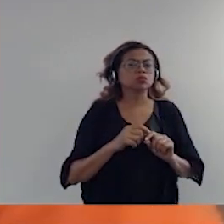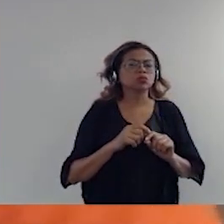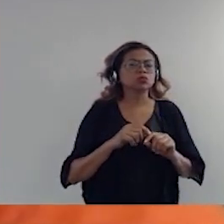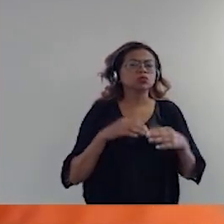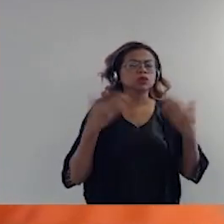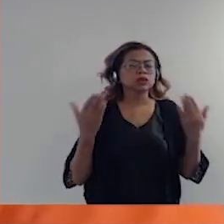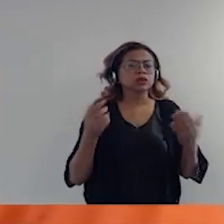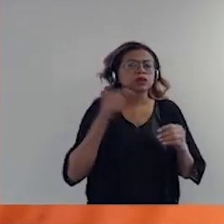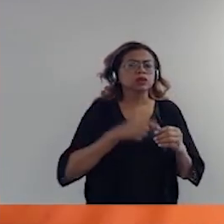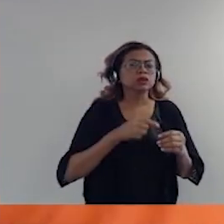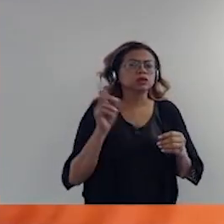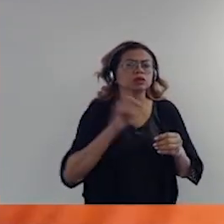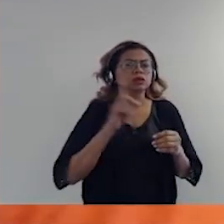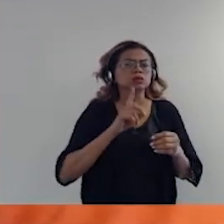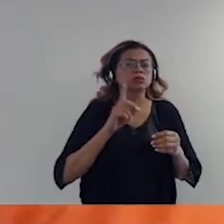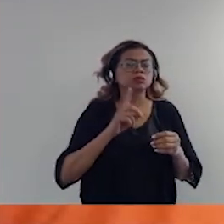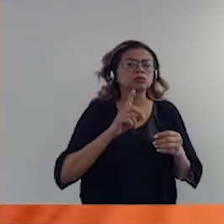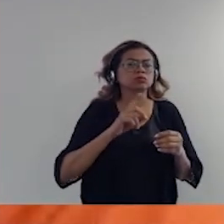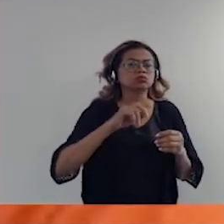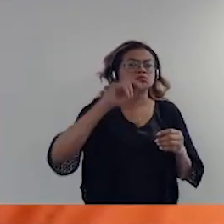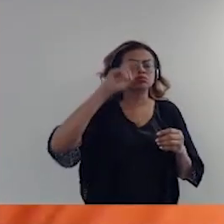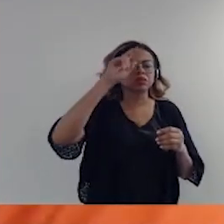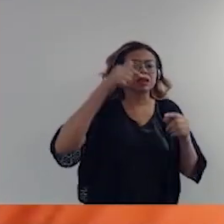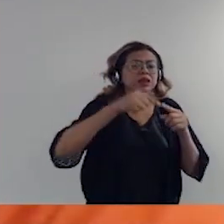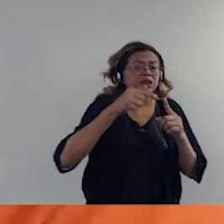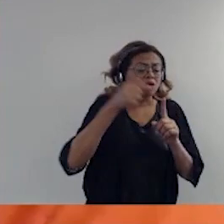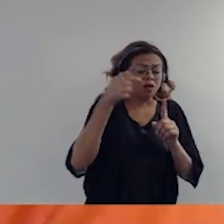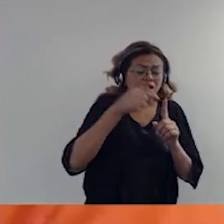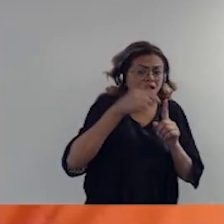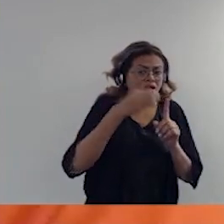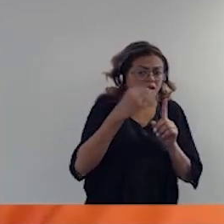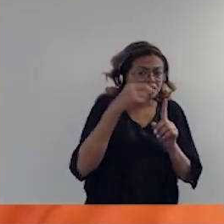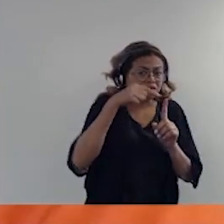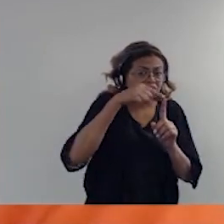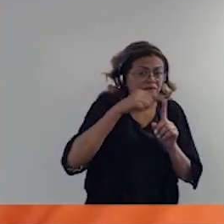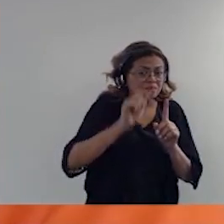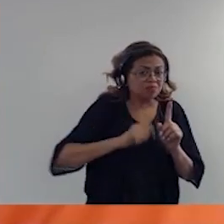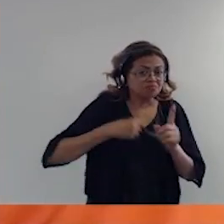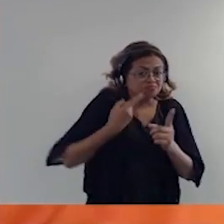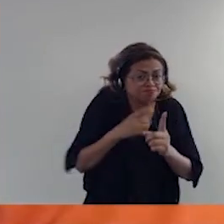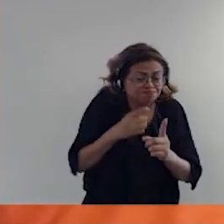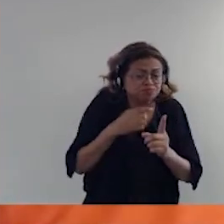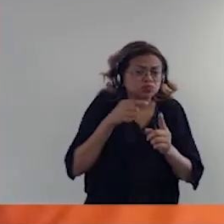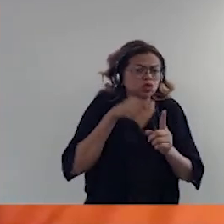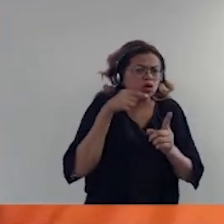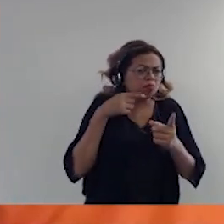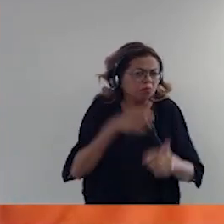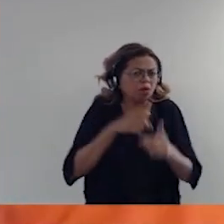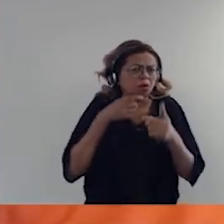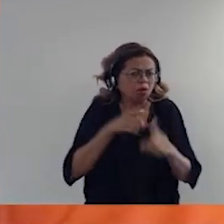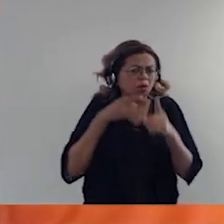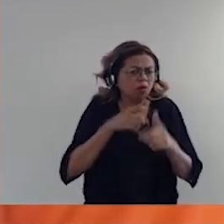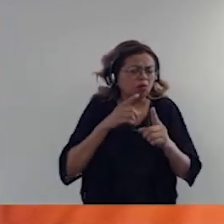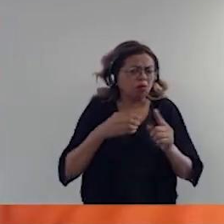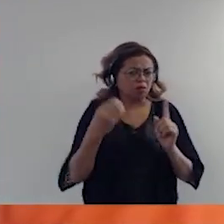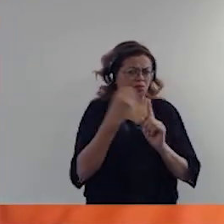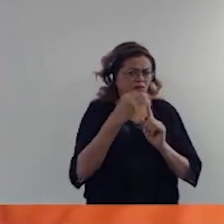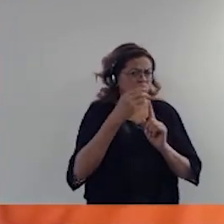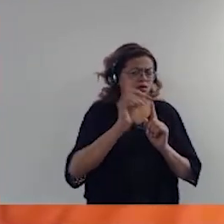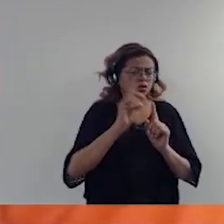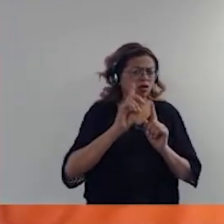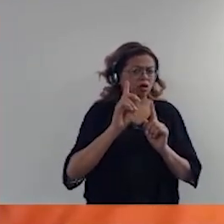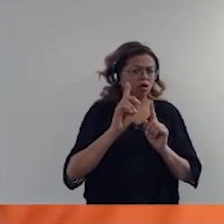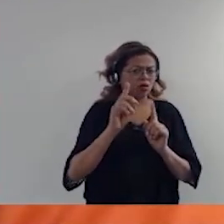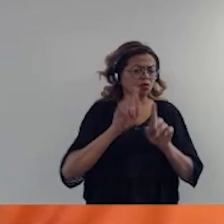dele não ser autor daquela vulnerabilidade. A vulnerabilidade não é um aspecto